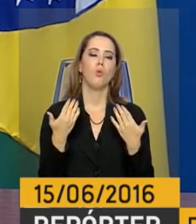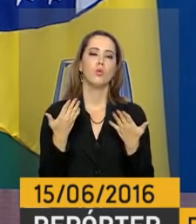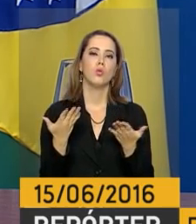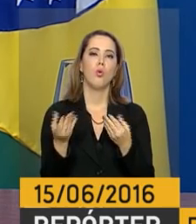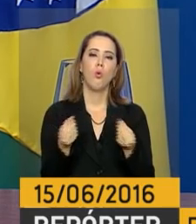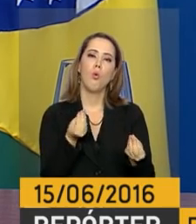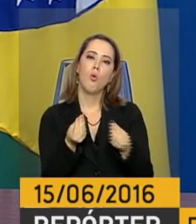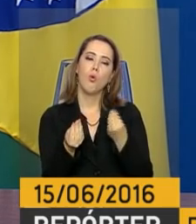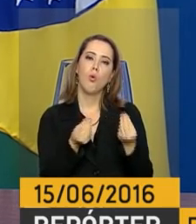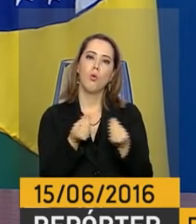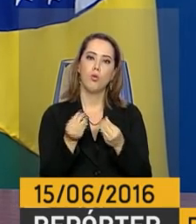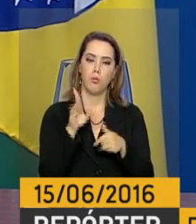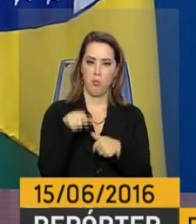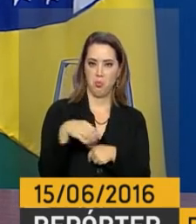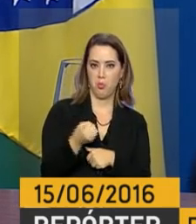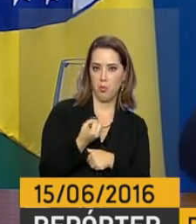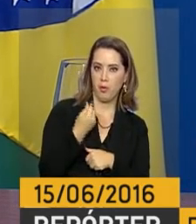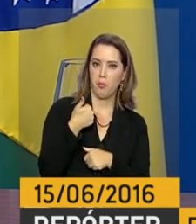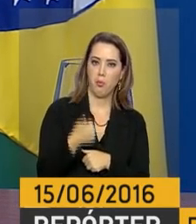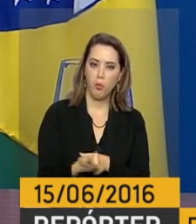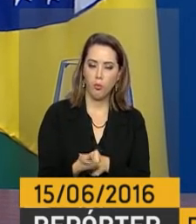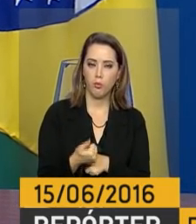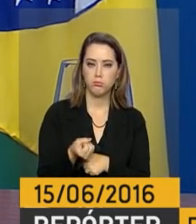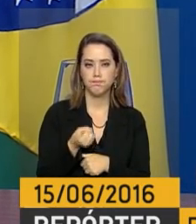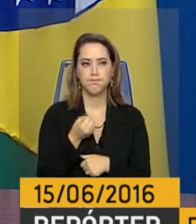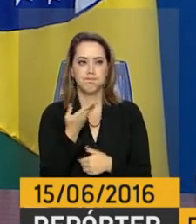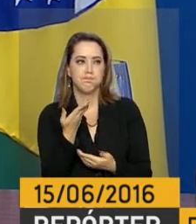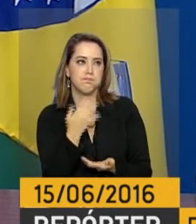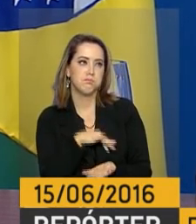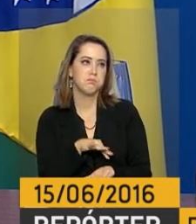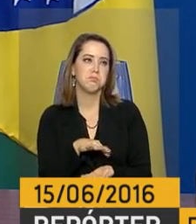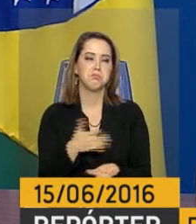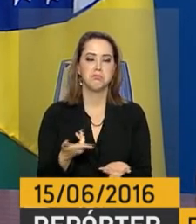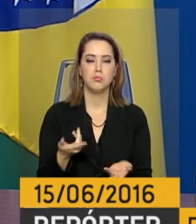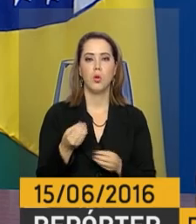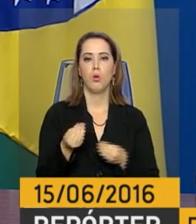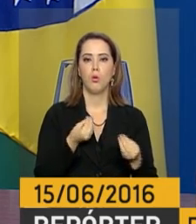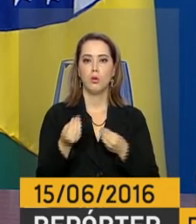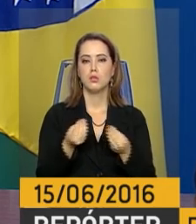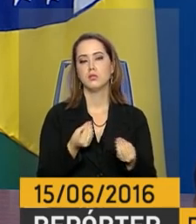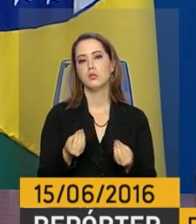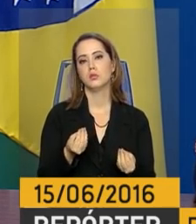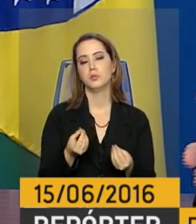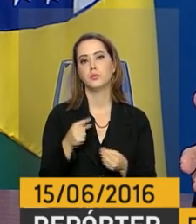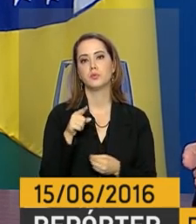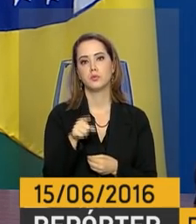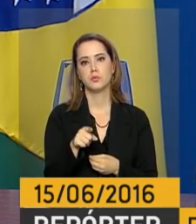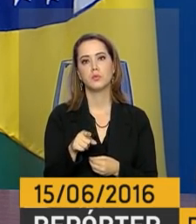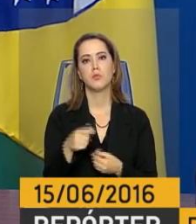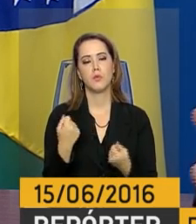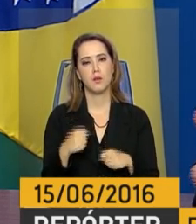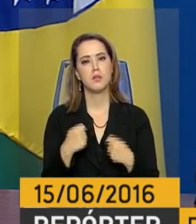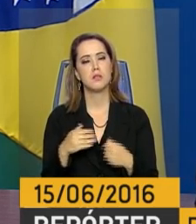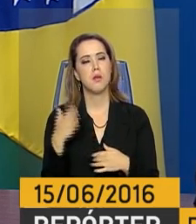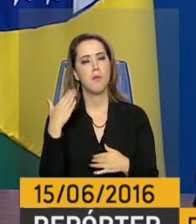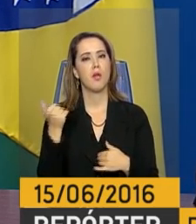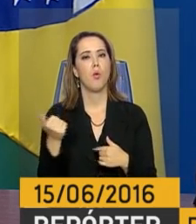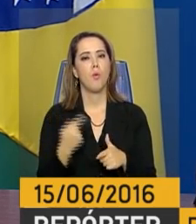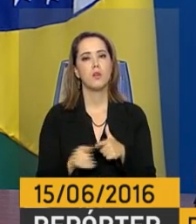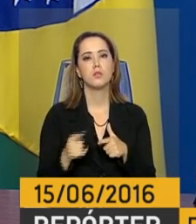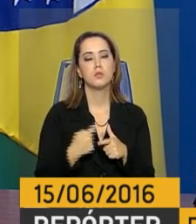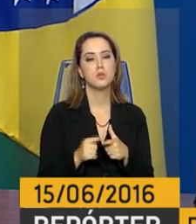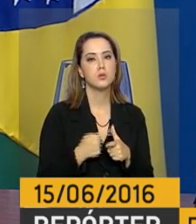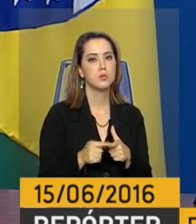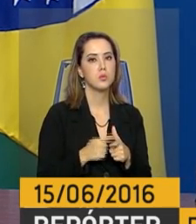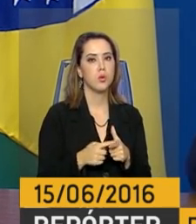público. Esse é o que ser fundamental. Isto é que tem que ser o grande foco da sociedade, porque os problemas que temos hoje nas áreas